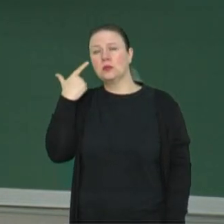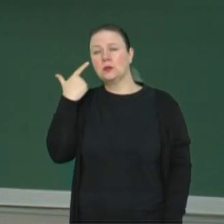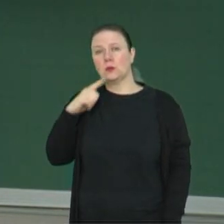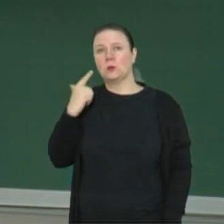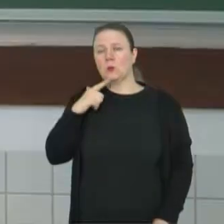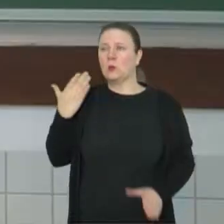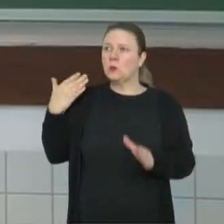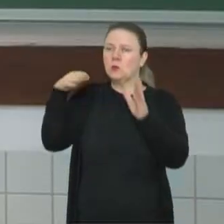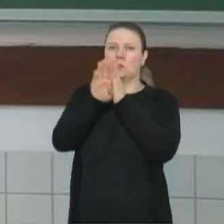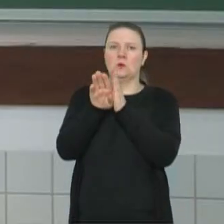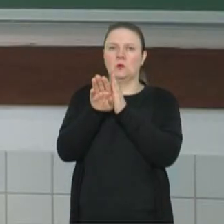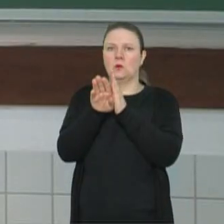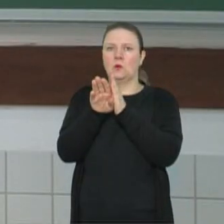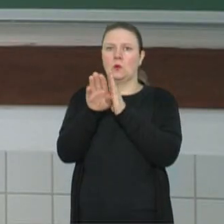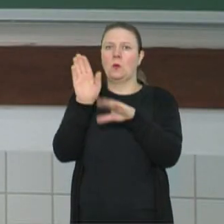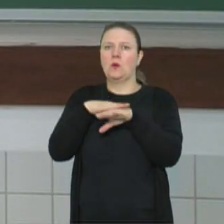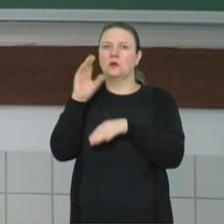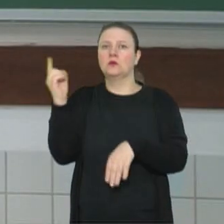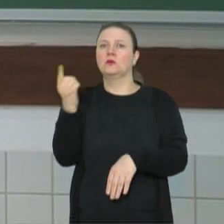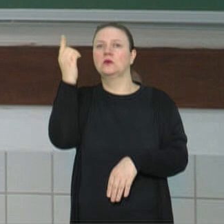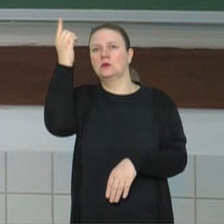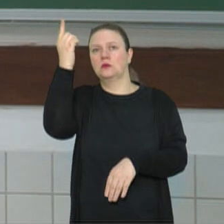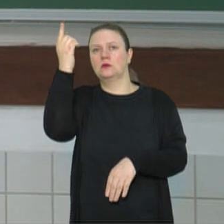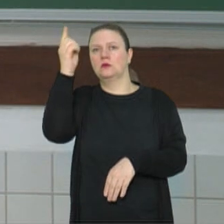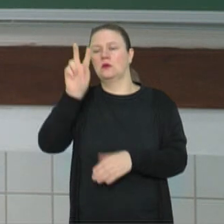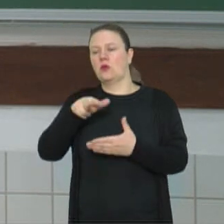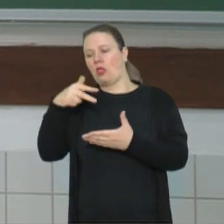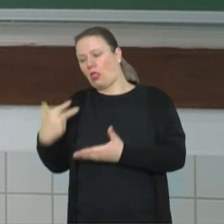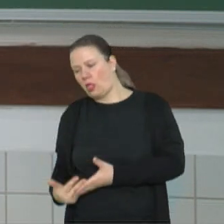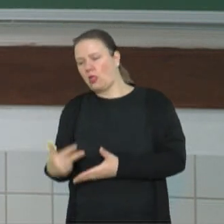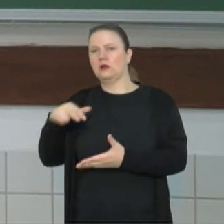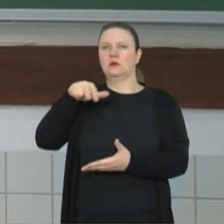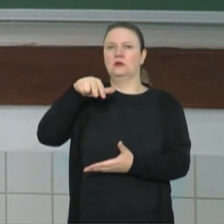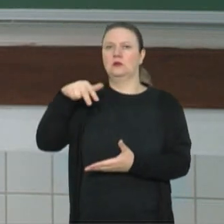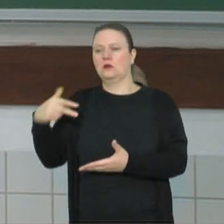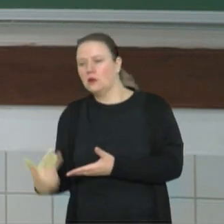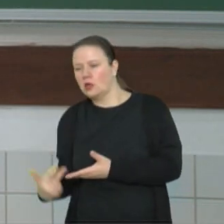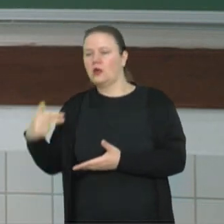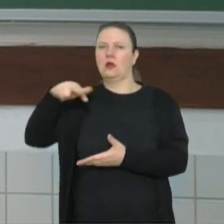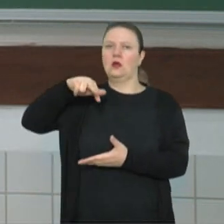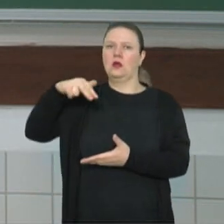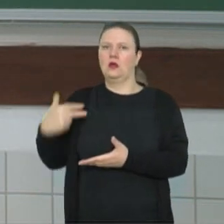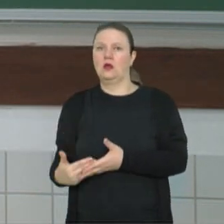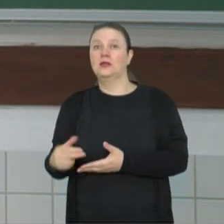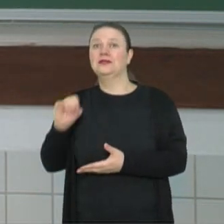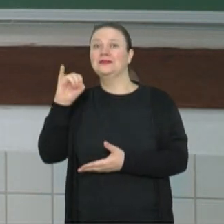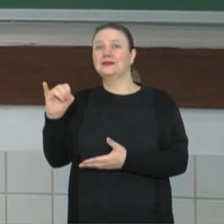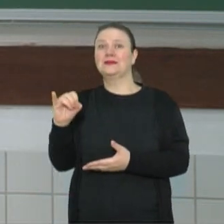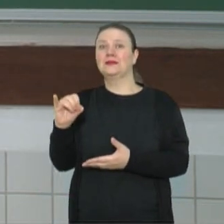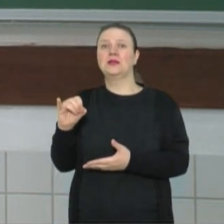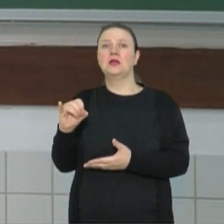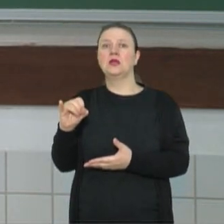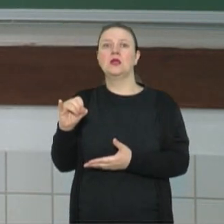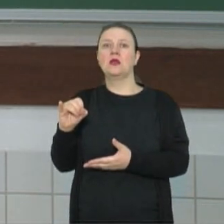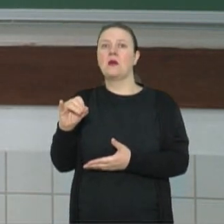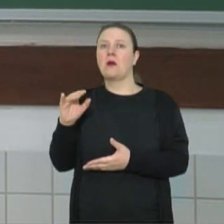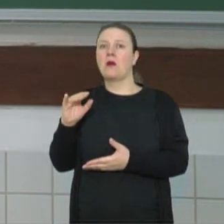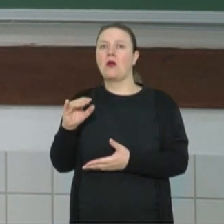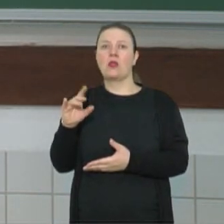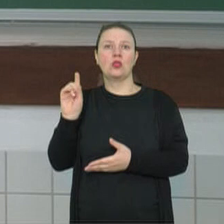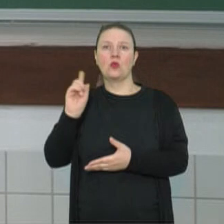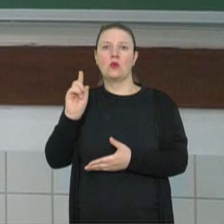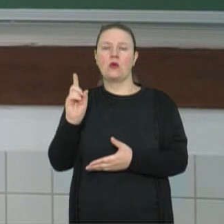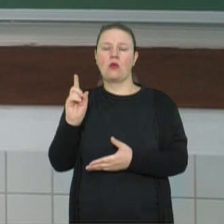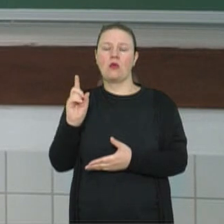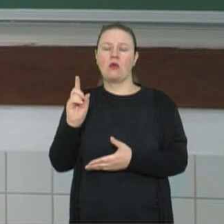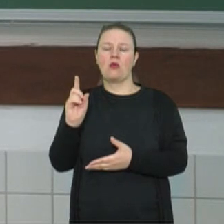no topo caindo o menor número de vezes possível. Aquele atleta que cair menos é o vencedor. Então, a ideia não é tempo aqui,